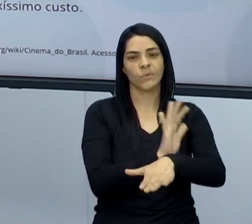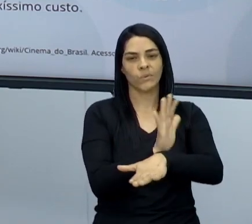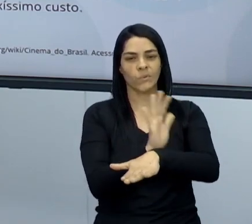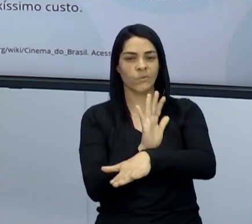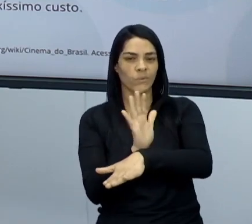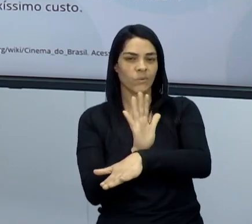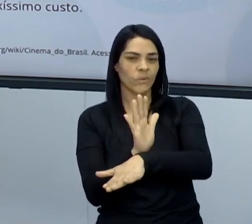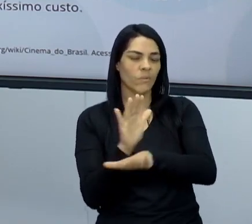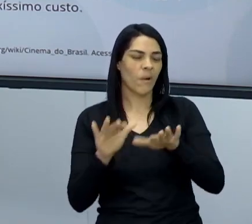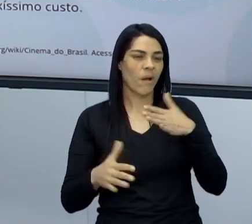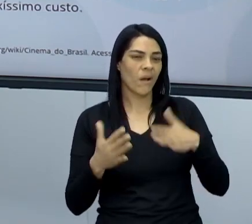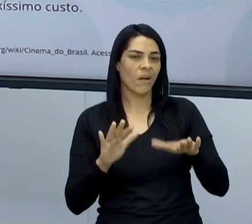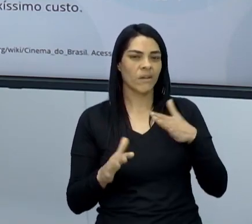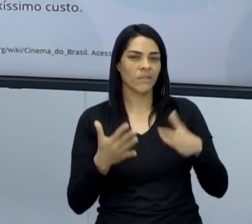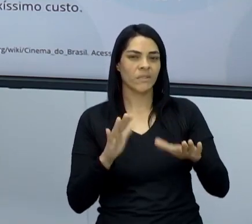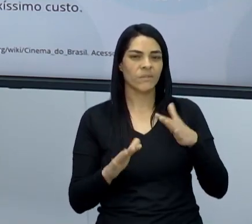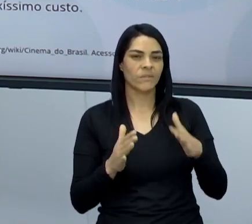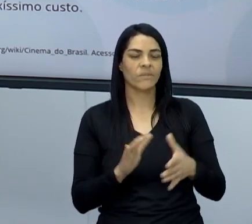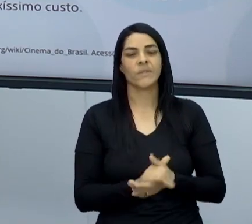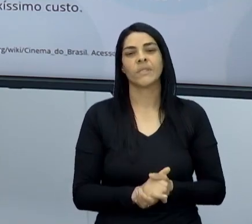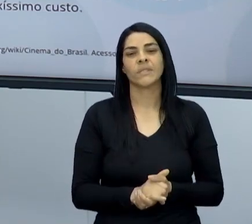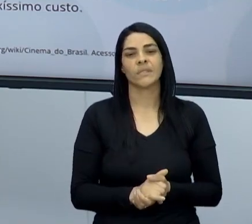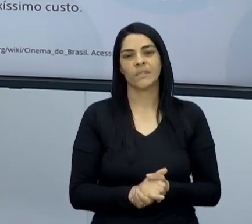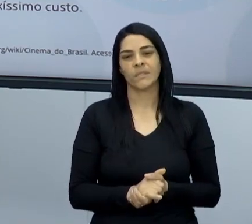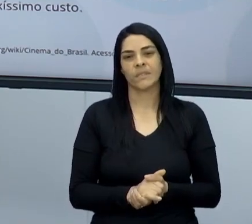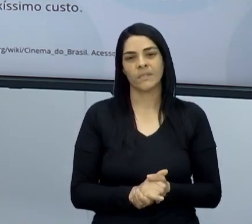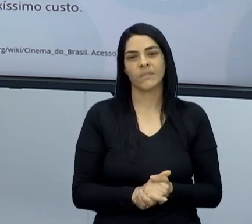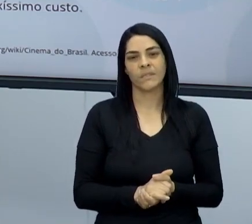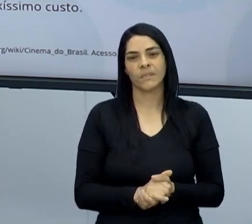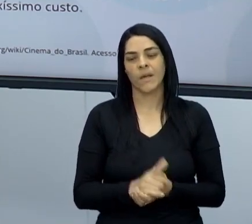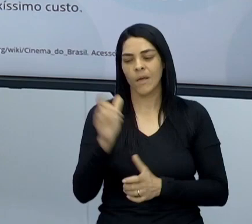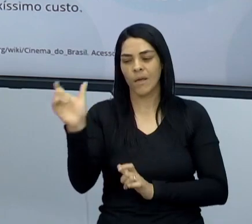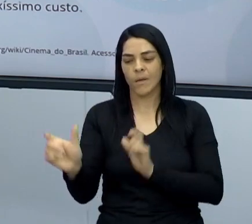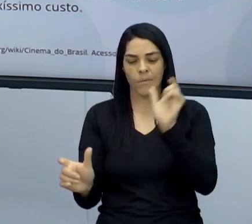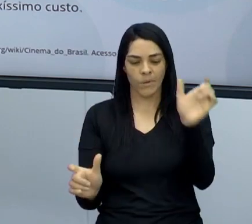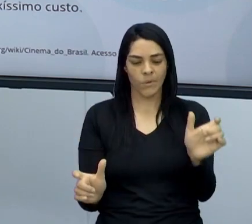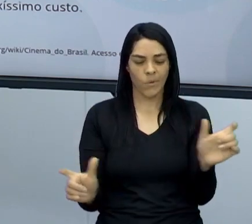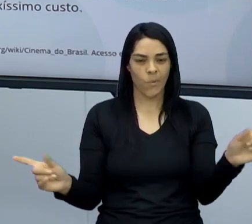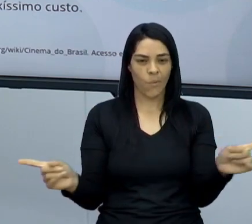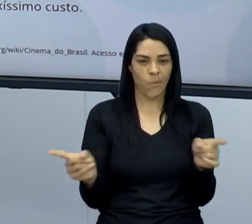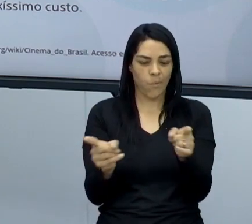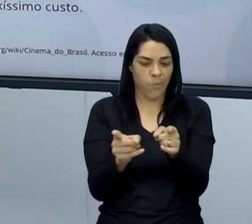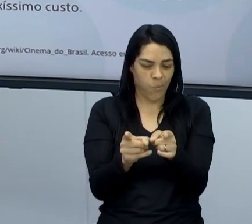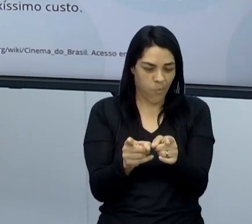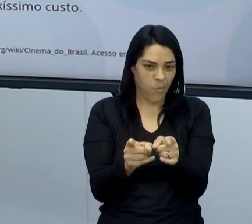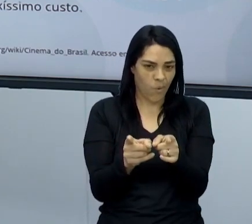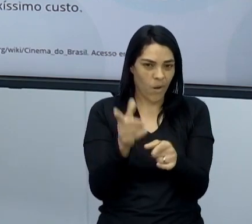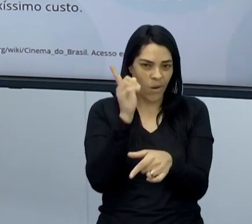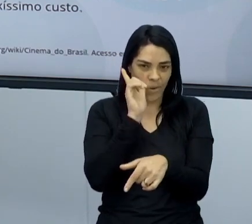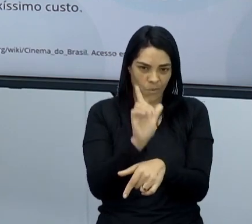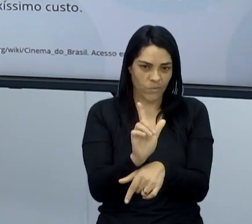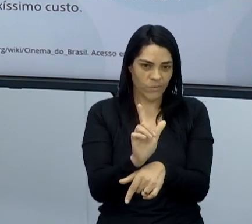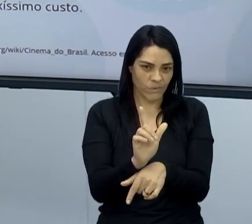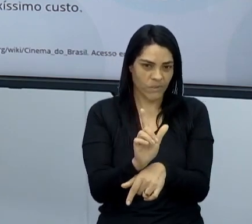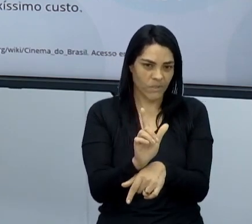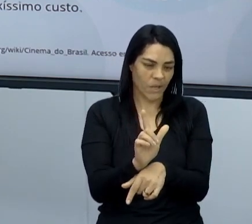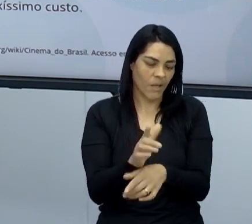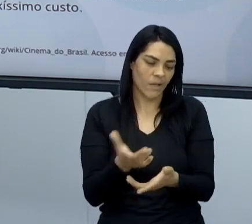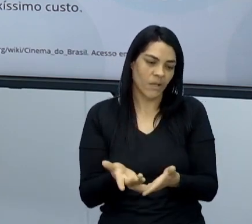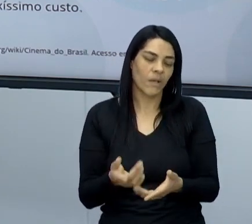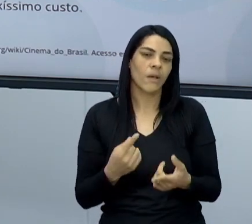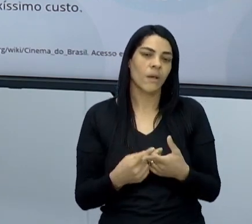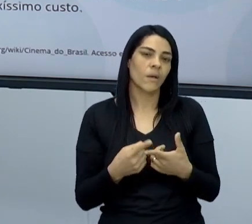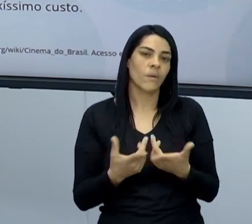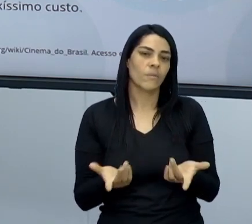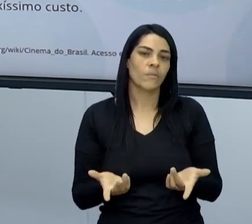às vezes conversam apenas com um nicho, poucas pessoas. Não chegam à popularidade que o cinema exige, porque o cinema, por ser caro, muitas pessoas